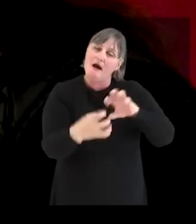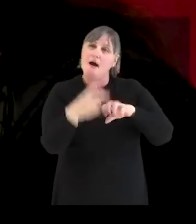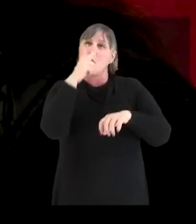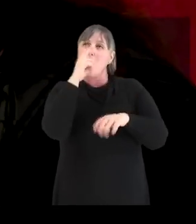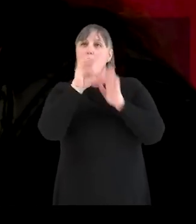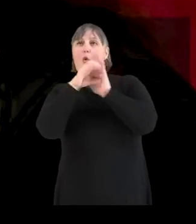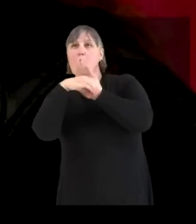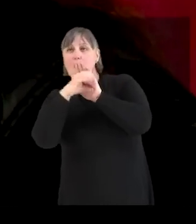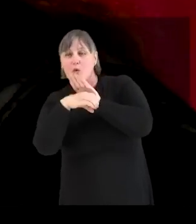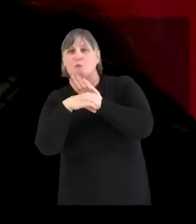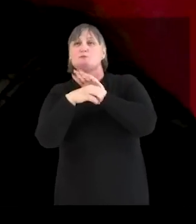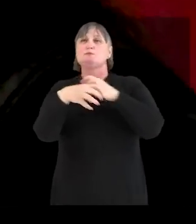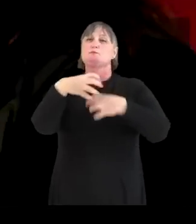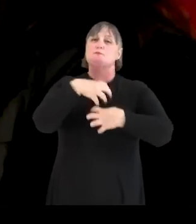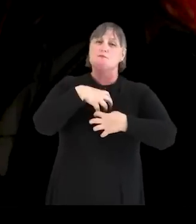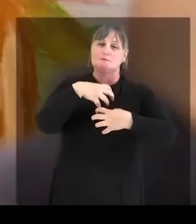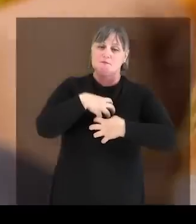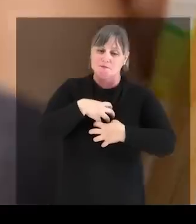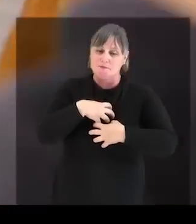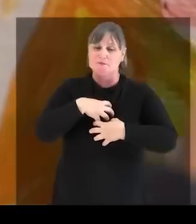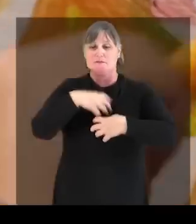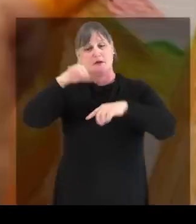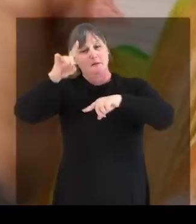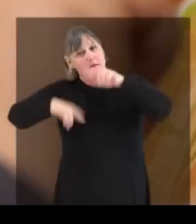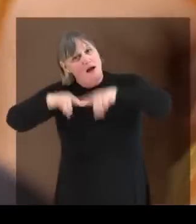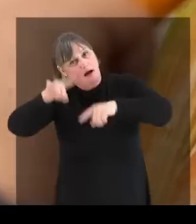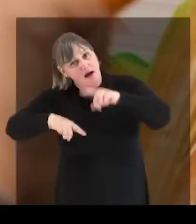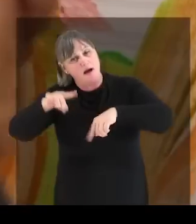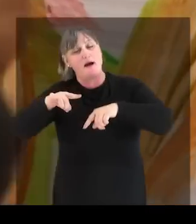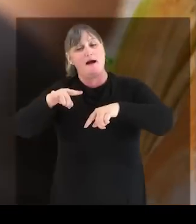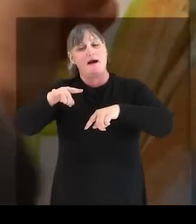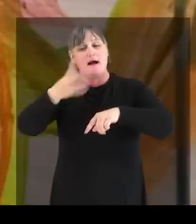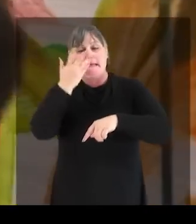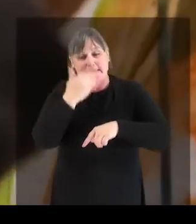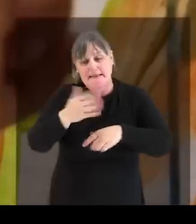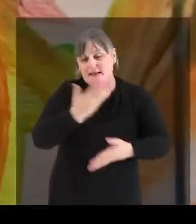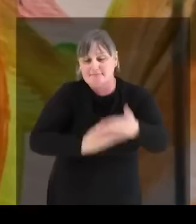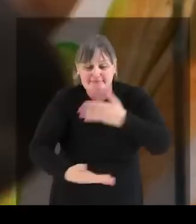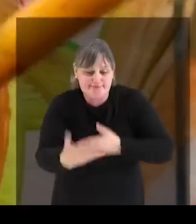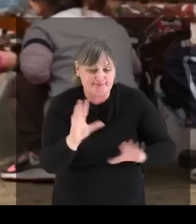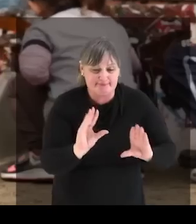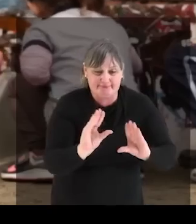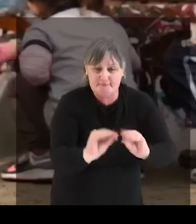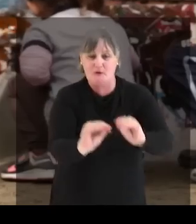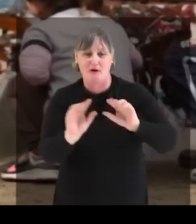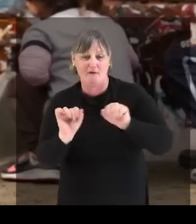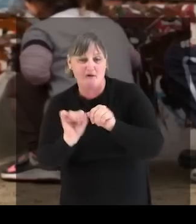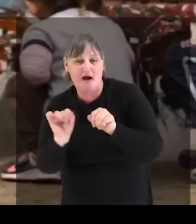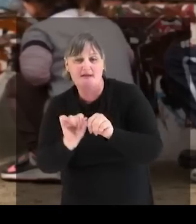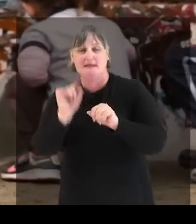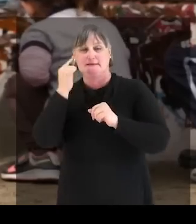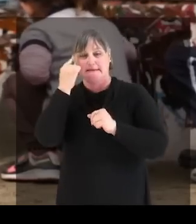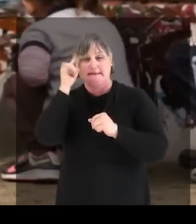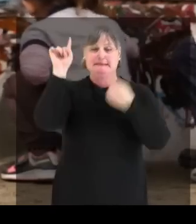construir esse conceito de sensibilidade, né? De materialidade, de envolver as crianças no tocar, no fazer,